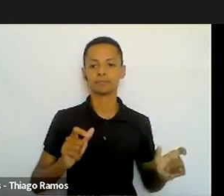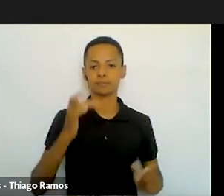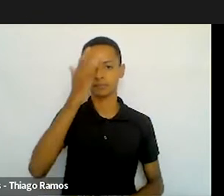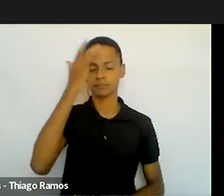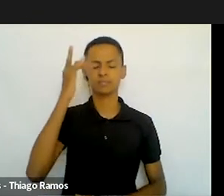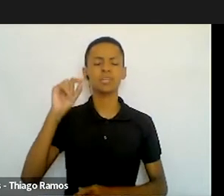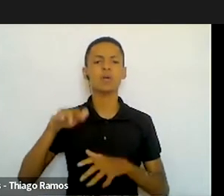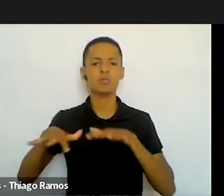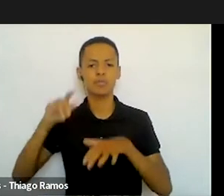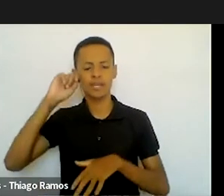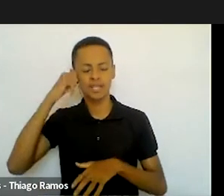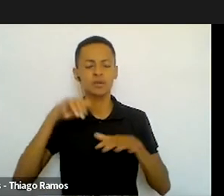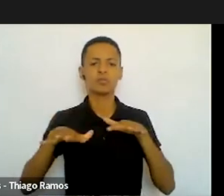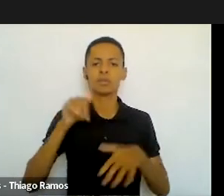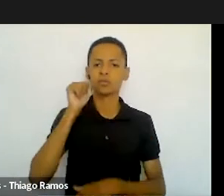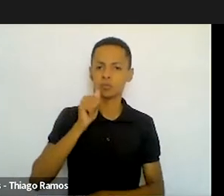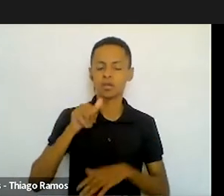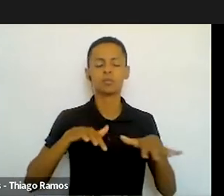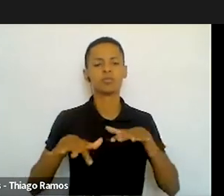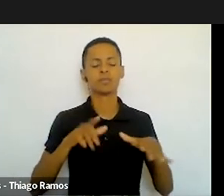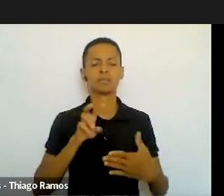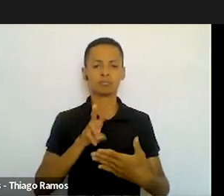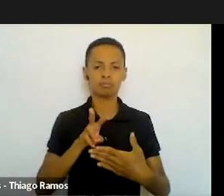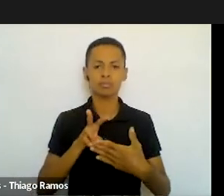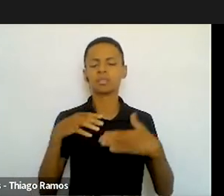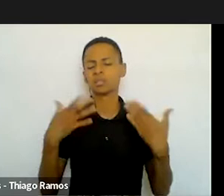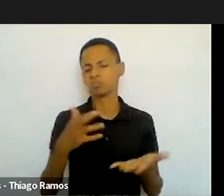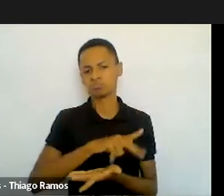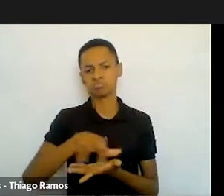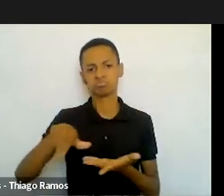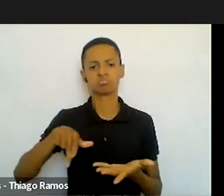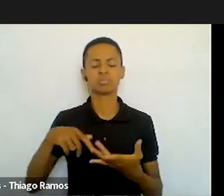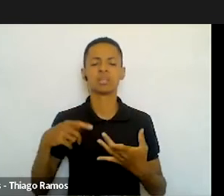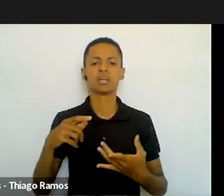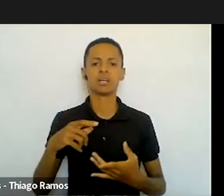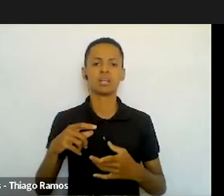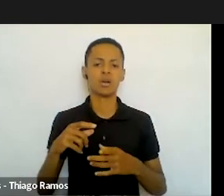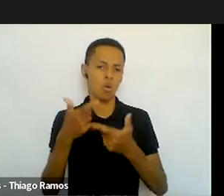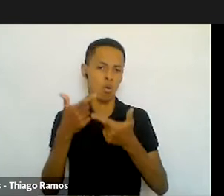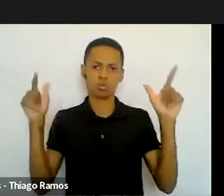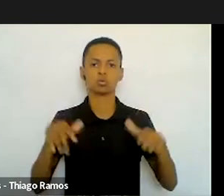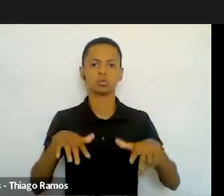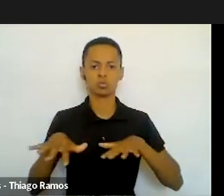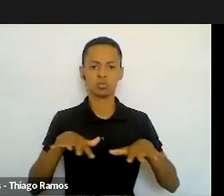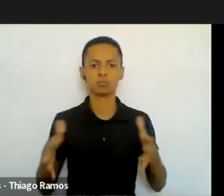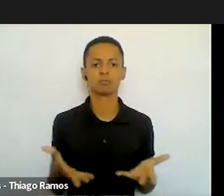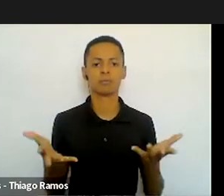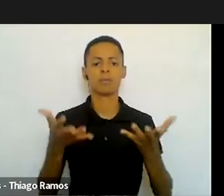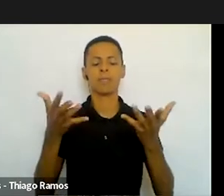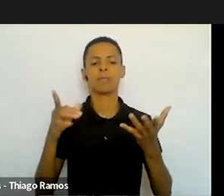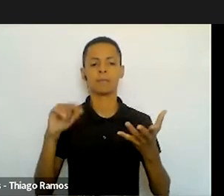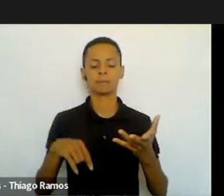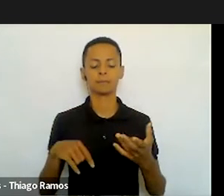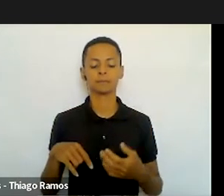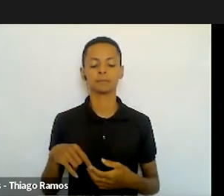é o movimento de mulheres, é o movimento indígena, enfim, dentre outros movimentos que